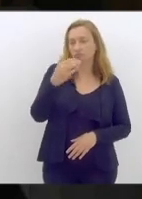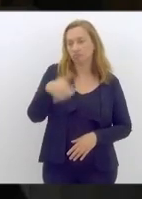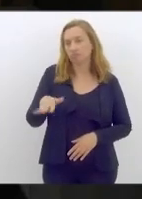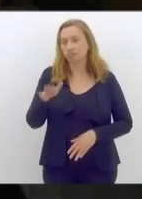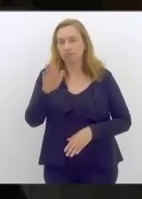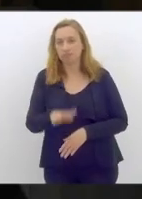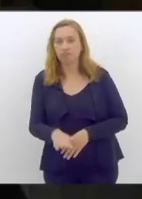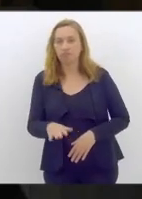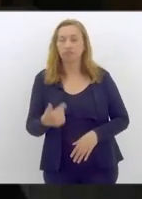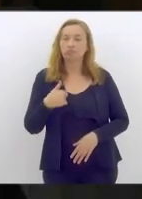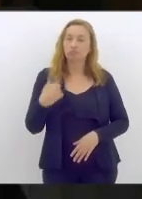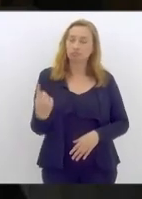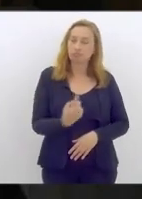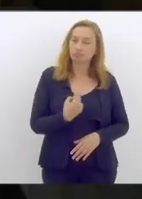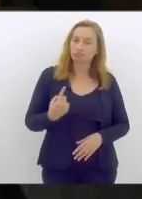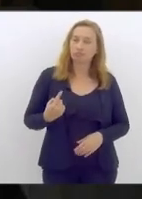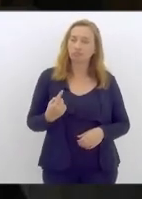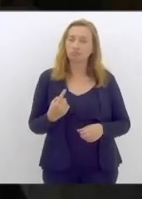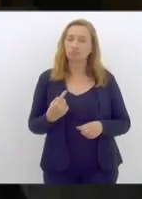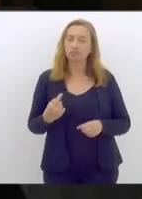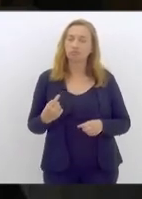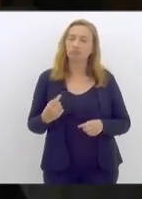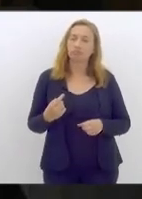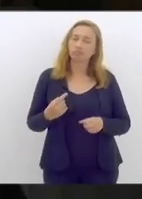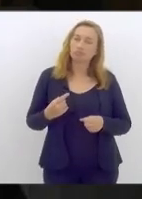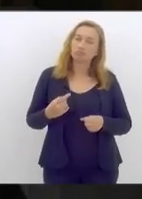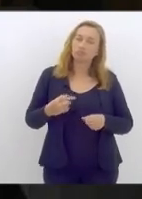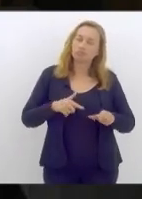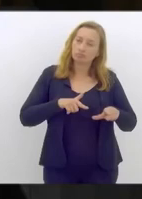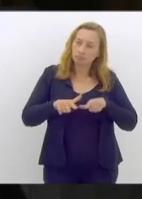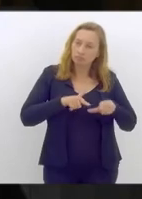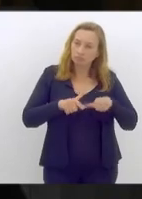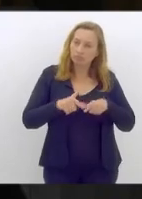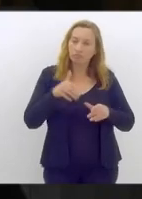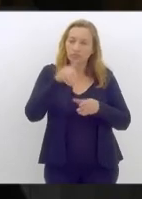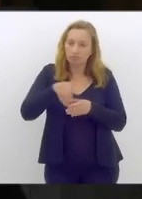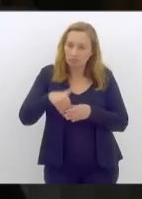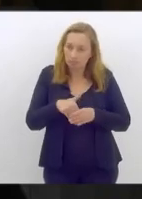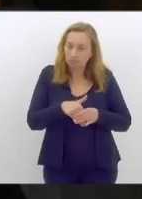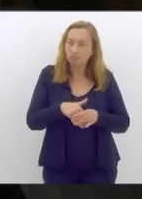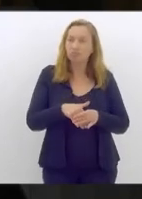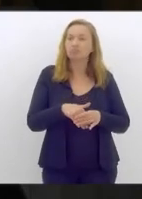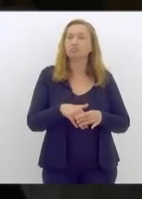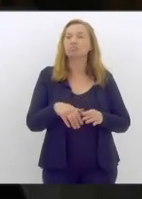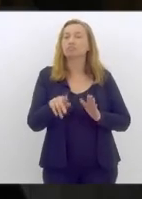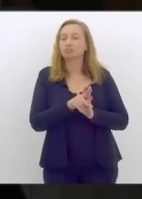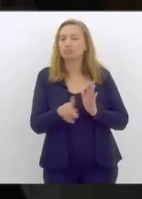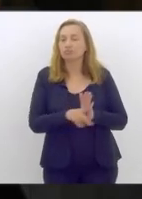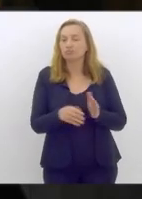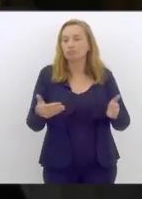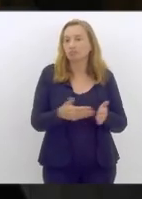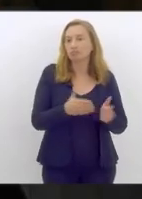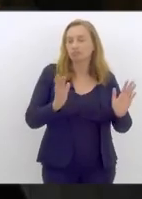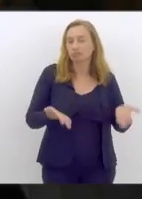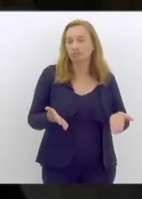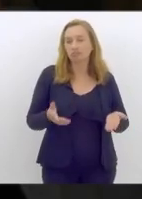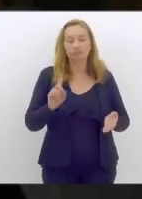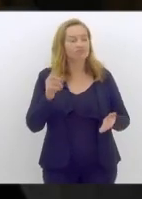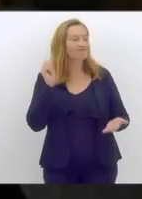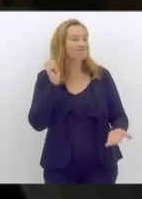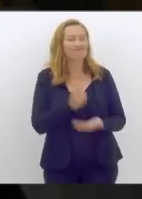da tarde a gente fica aqui segura o colo volta o projeto e o governo até agora não pagou